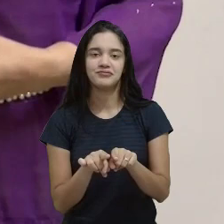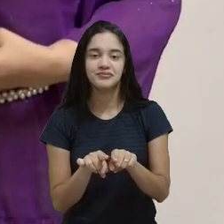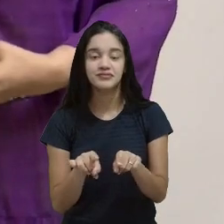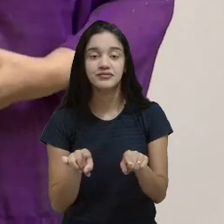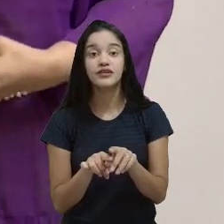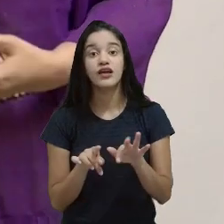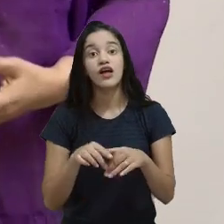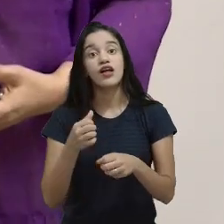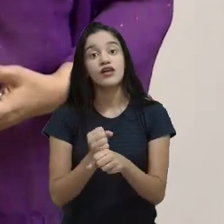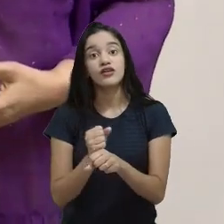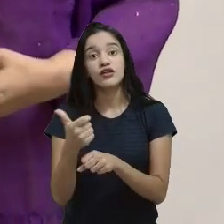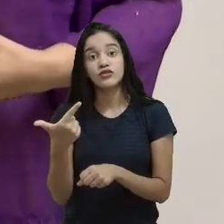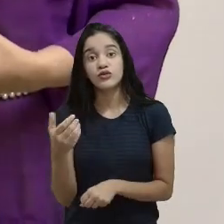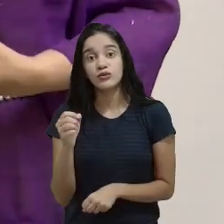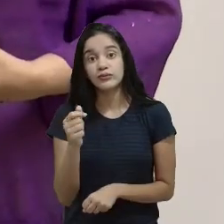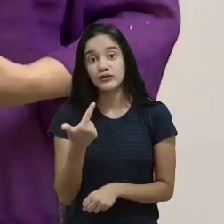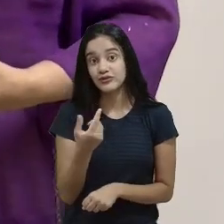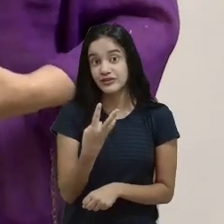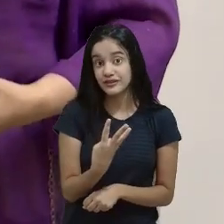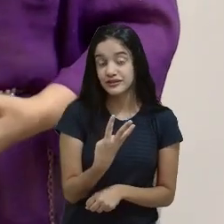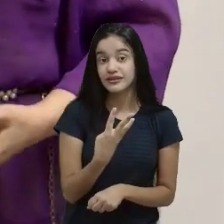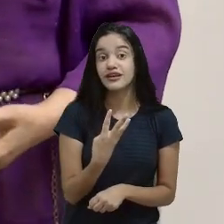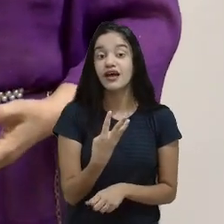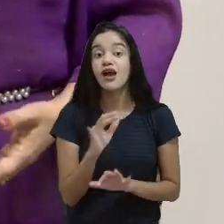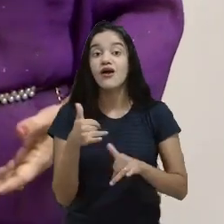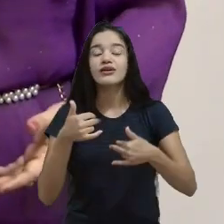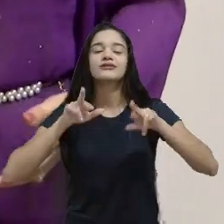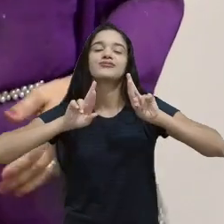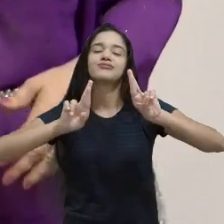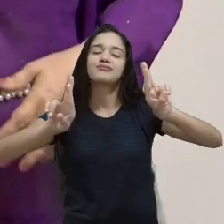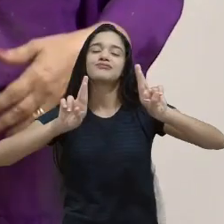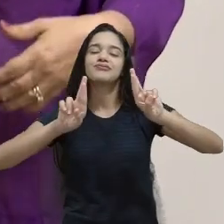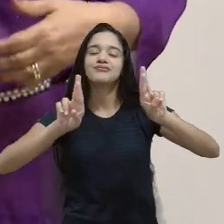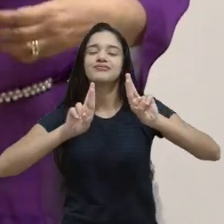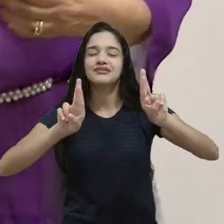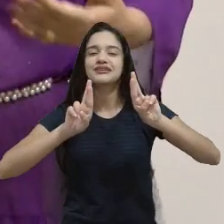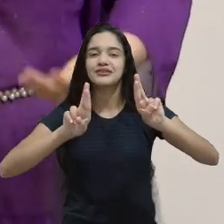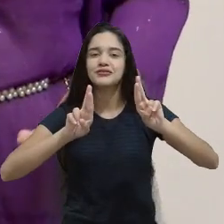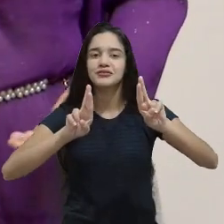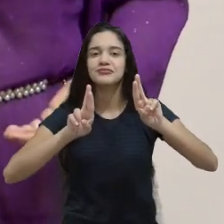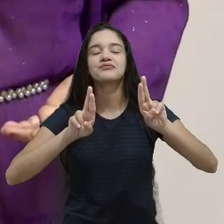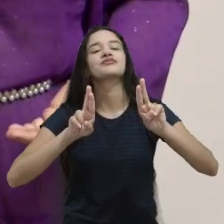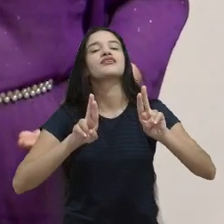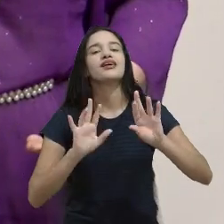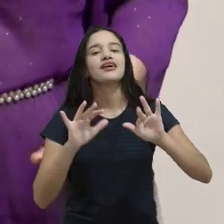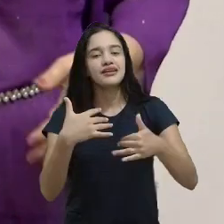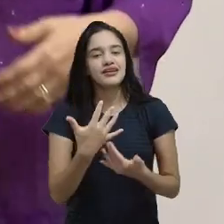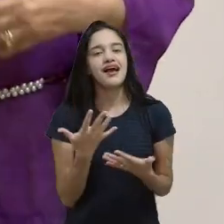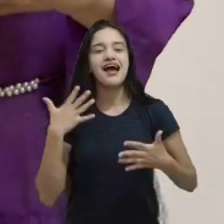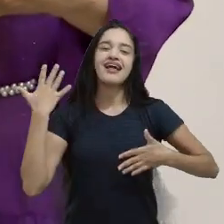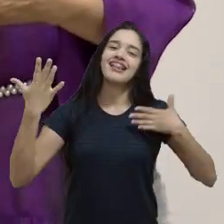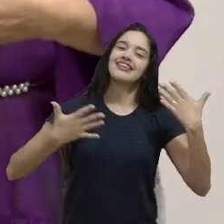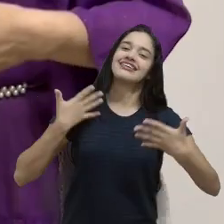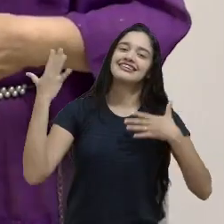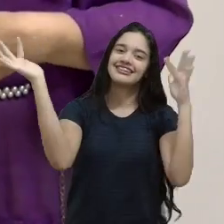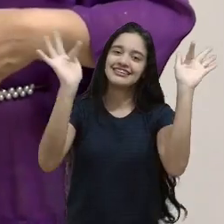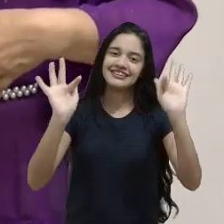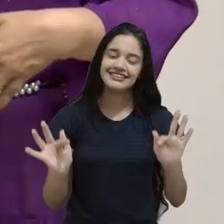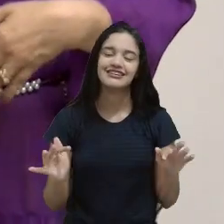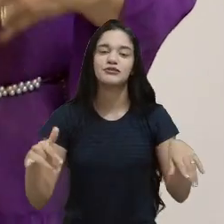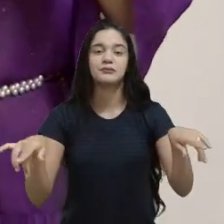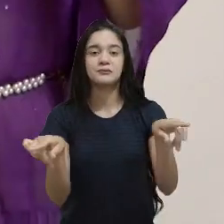que 2023 seja um caminho de esperança, seja um renovar de alegrias, que nós